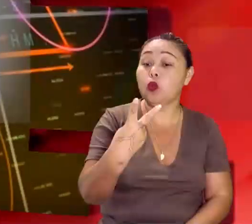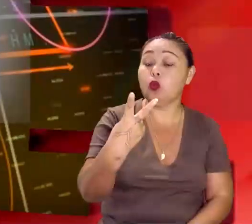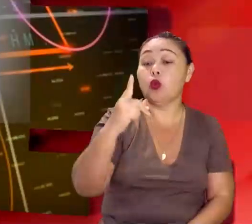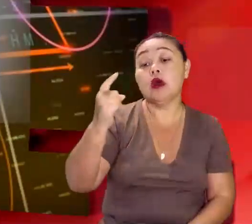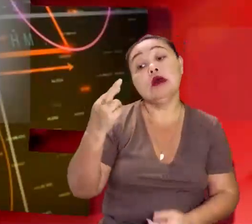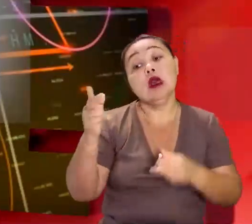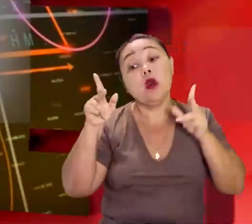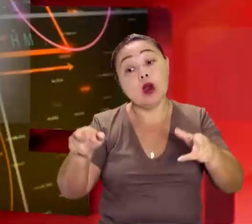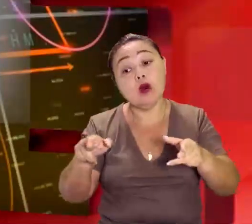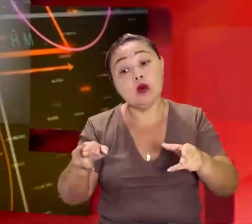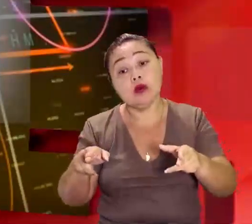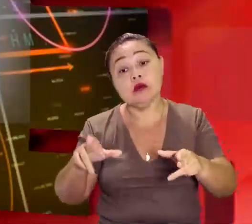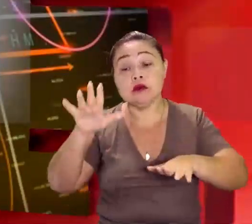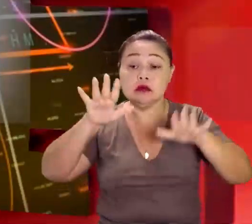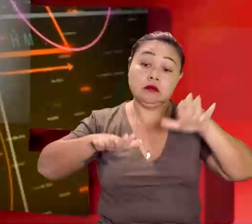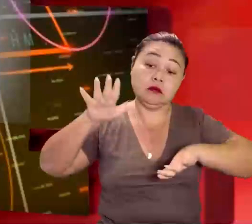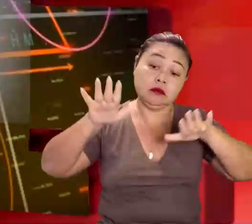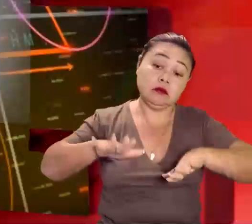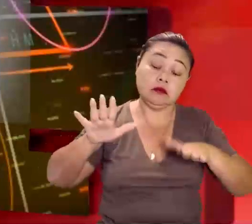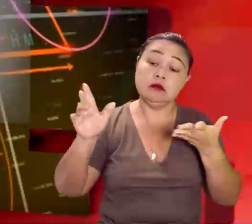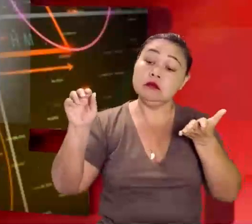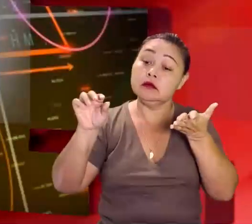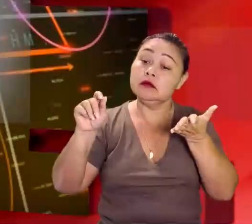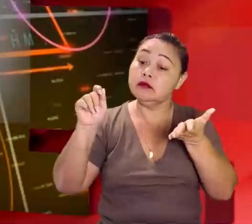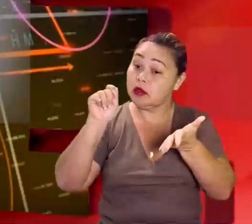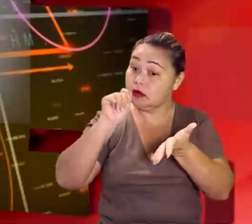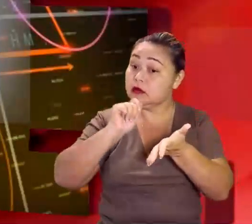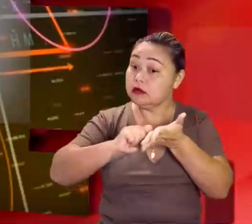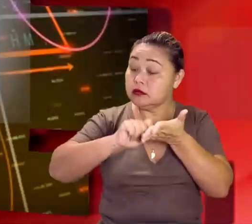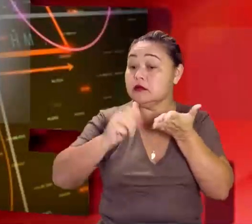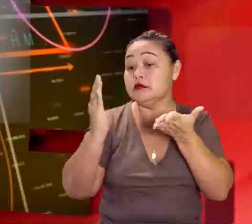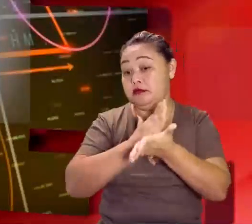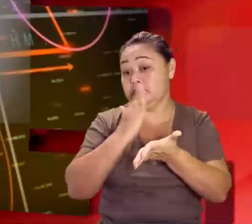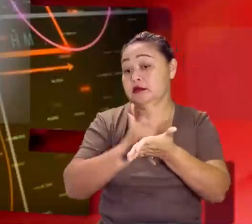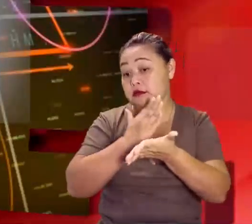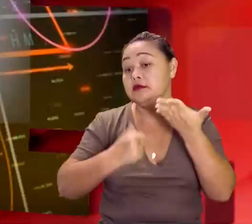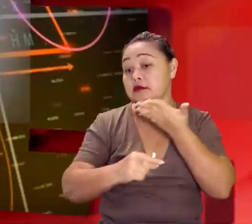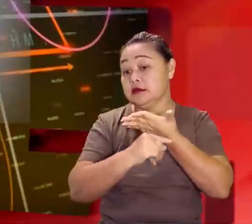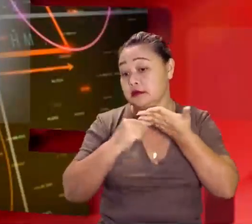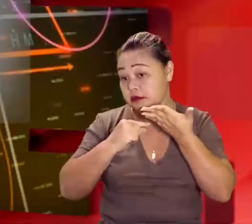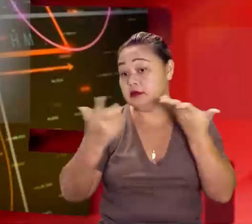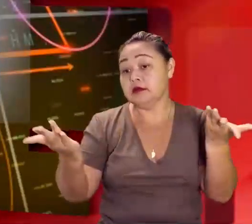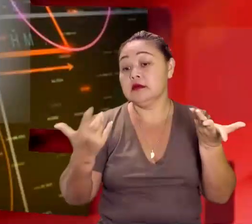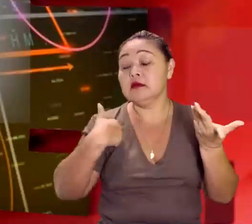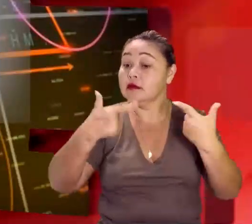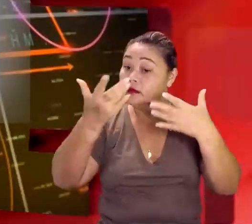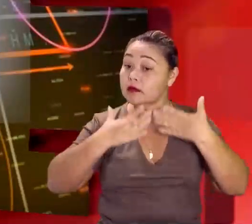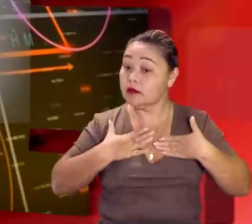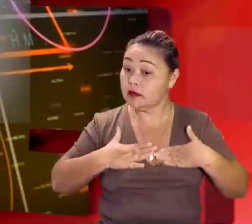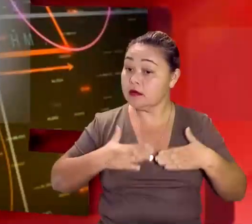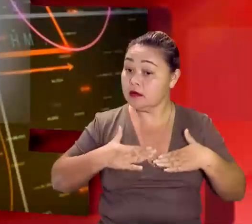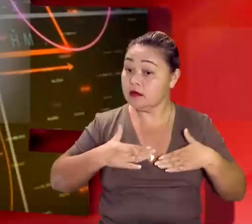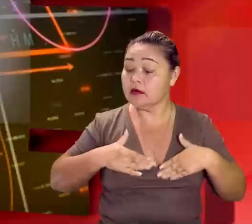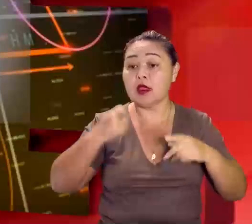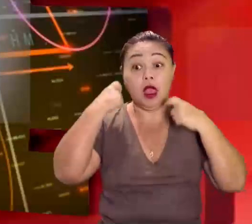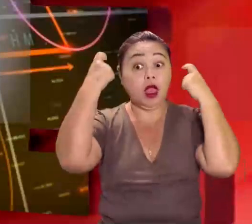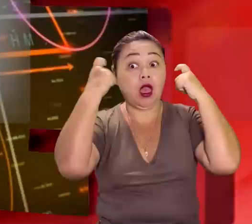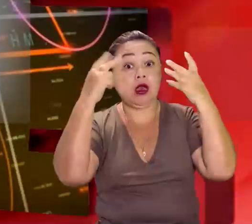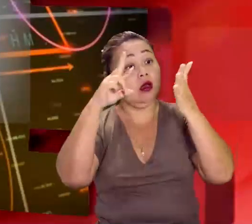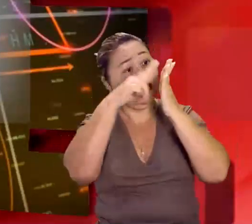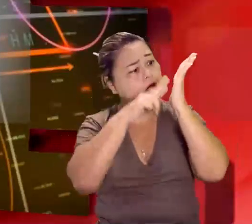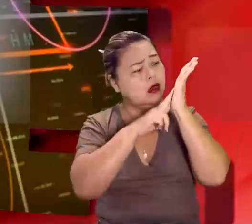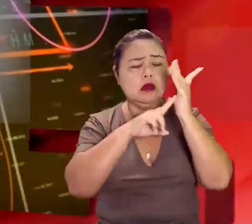e iguais. Dependendo do autor que está no nosso livro. Verdade. E olha, fica mais tranquilo, né? Porque aí você não precisa se preocupar com muita